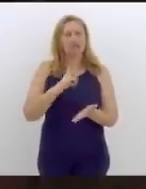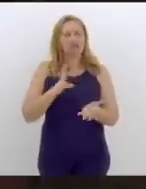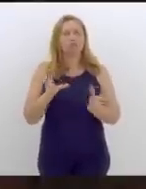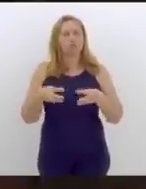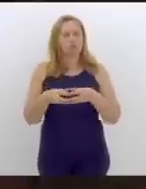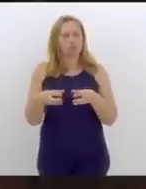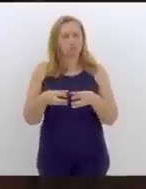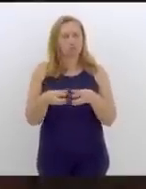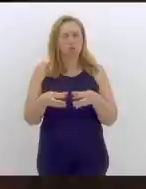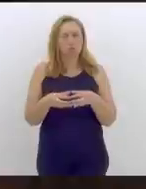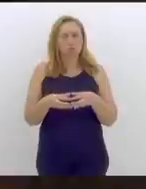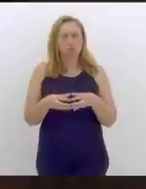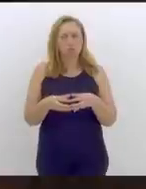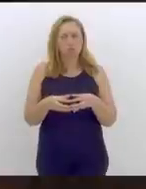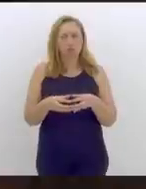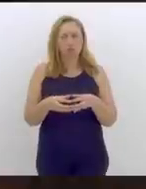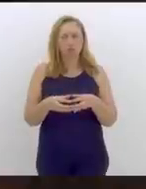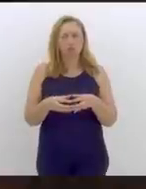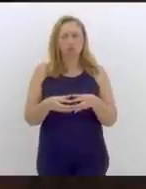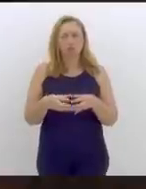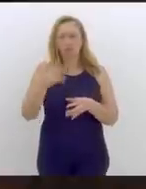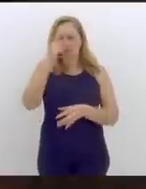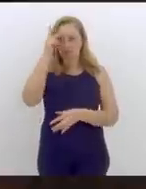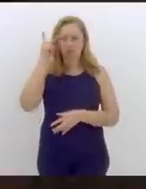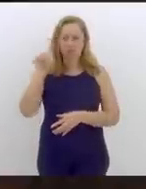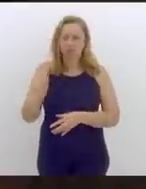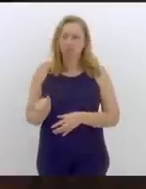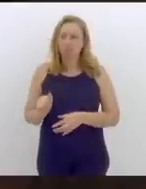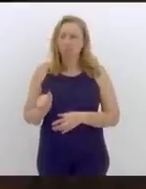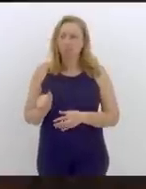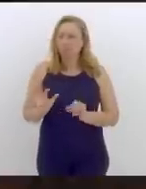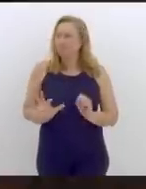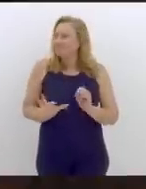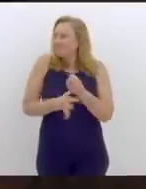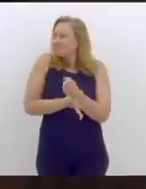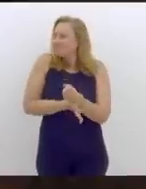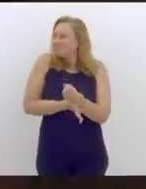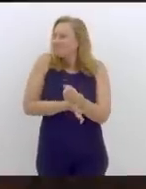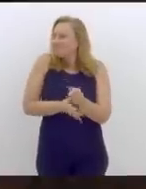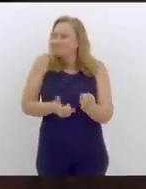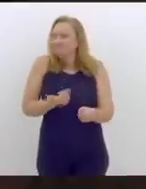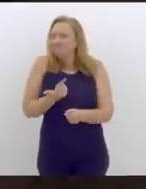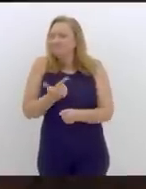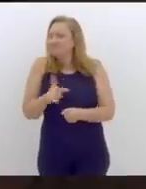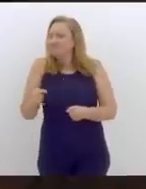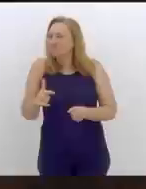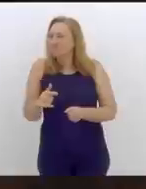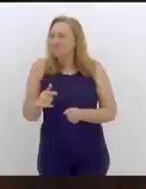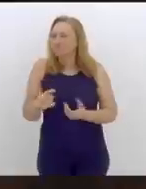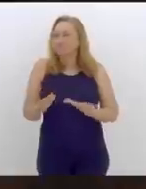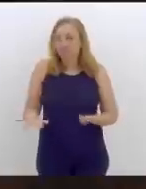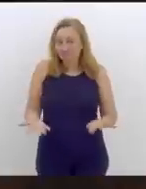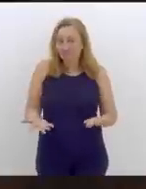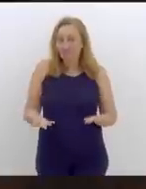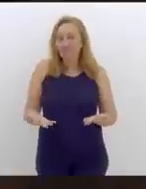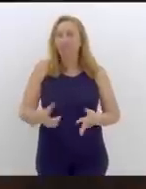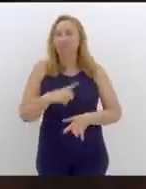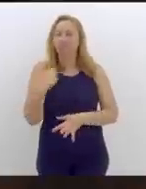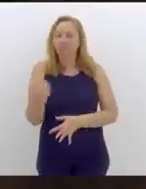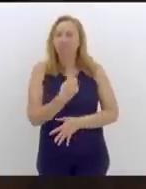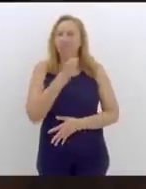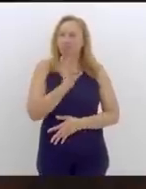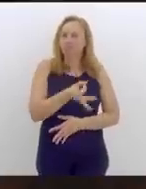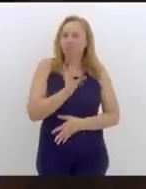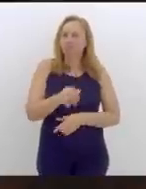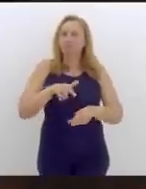o segundo grupo de pensionistas que não tá assegurada a paridade é integralidade então nós com certeza